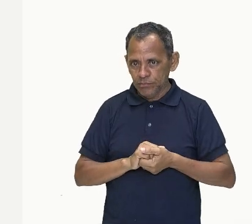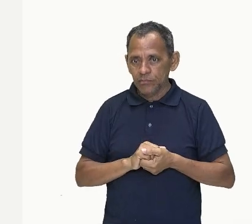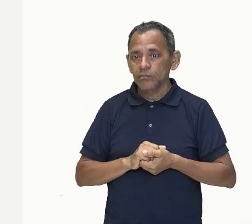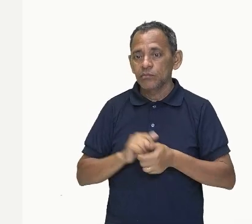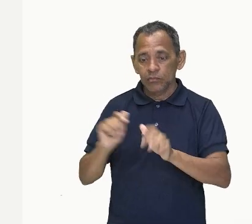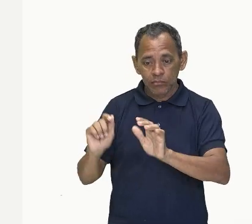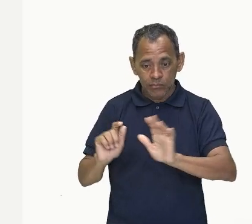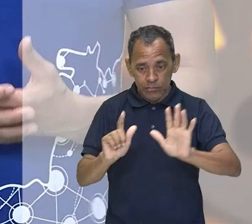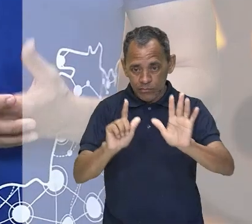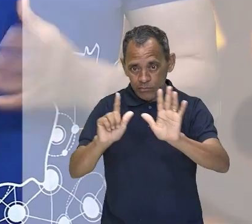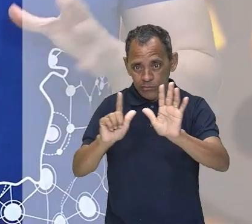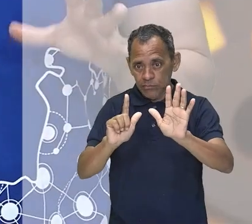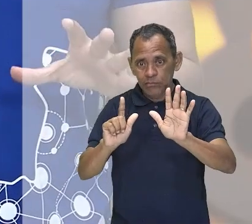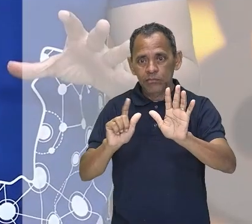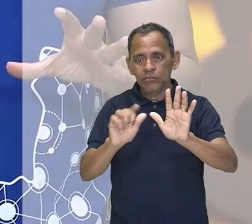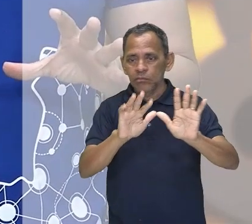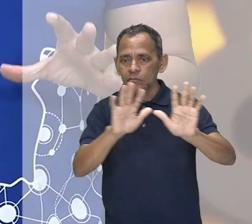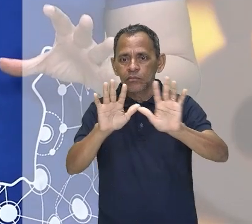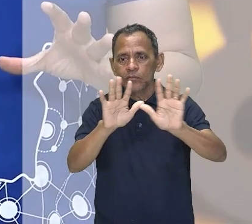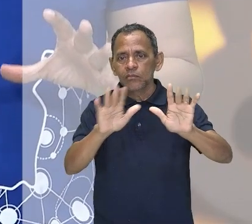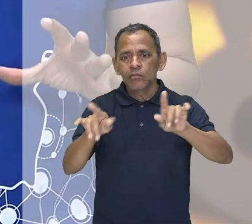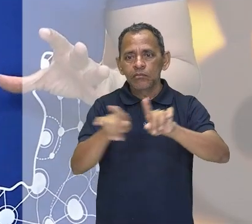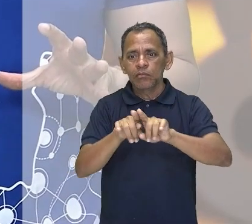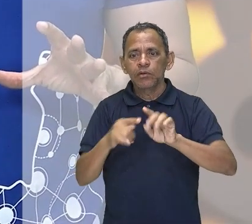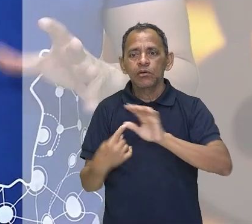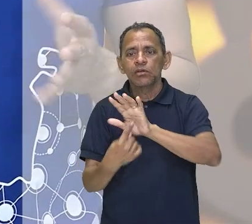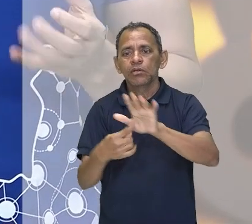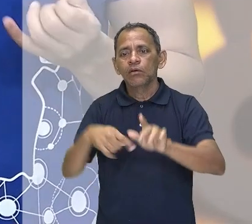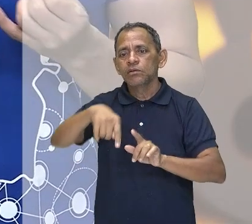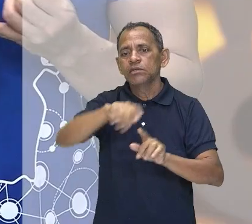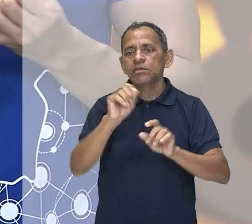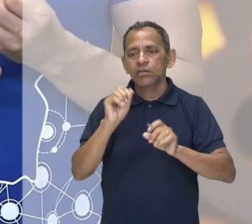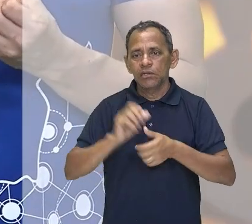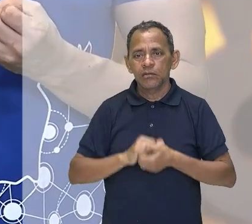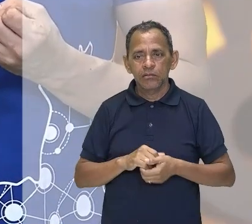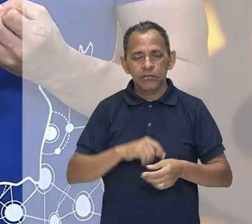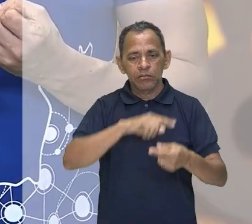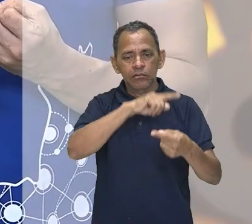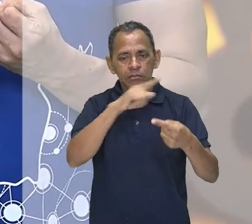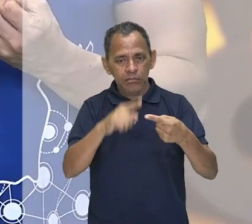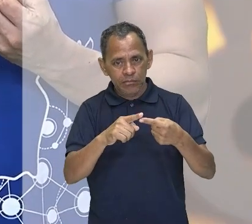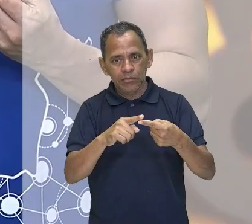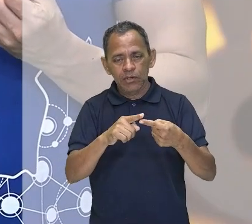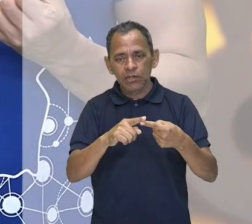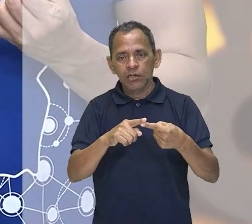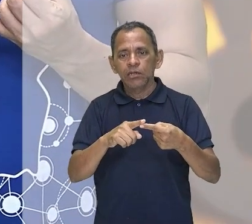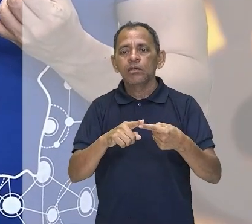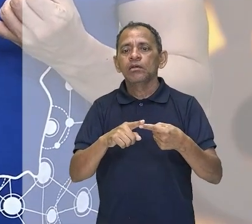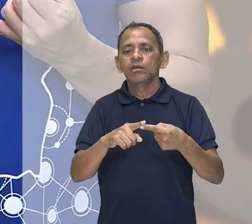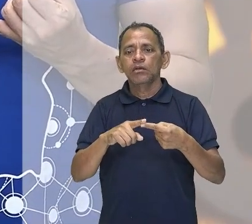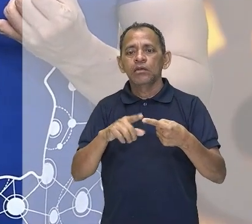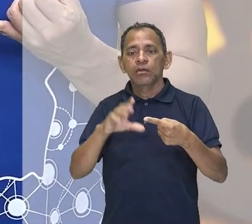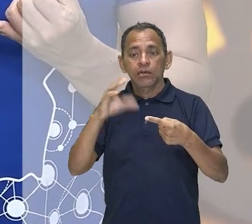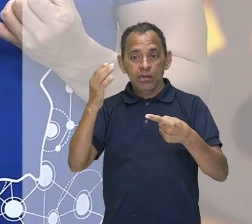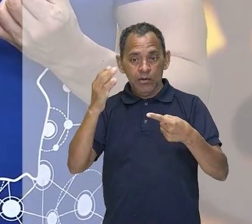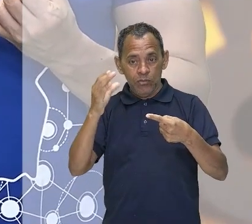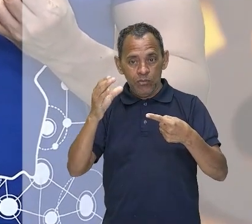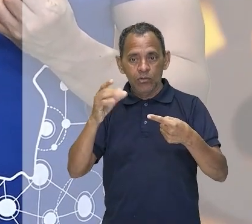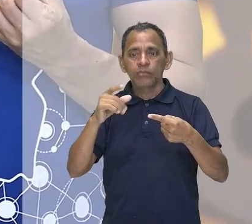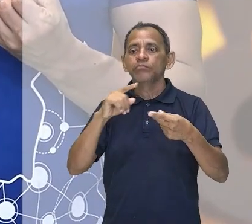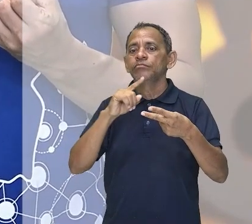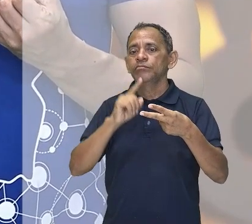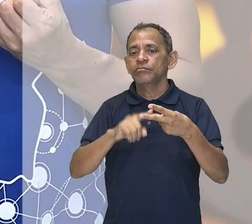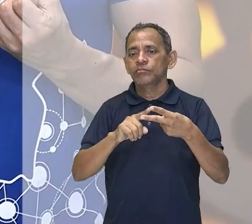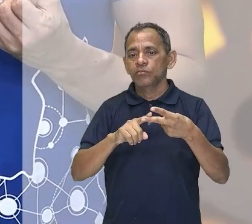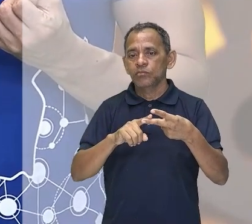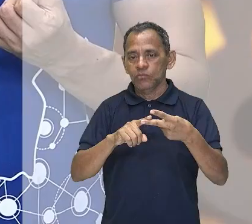do efeito estufa, e eu quero destacar para vocês quais são. Dióxido de carbono, vindo ali da queima de